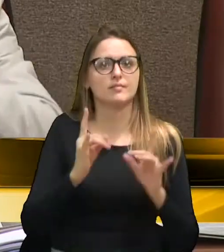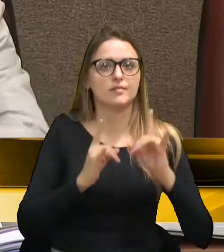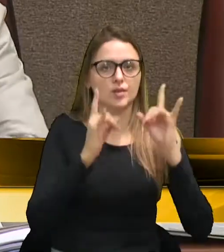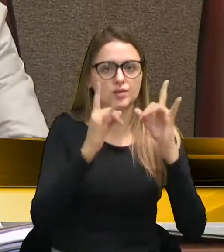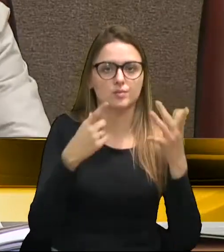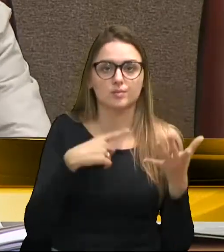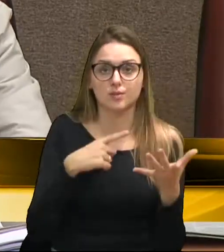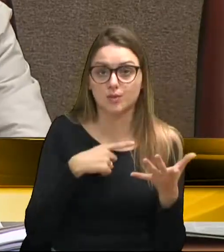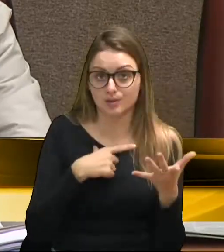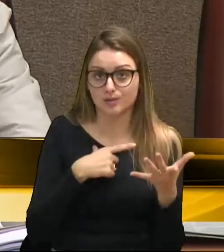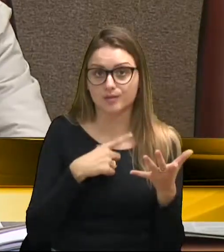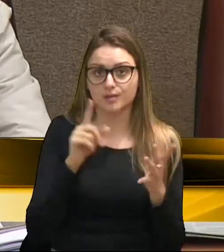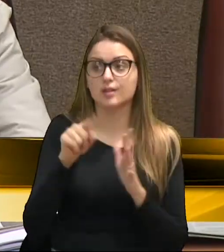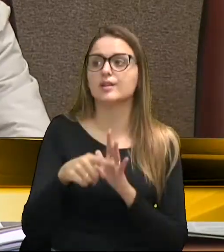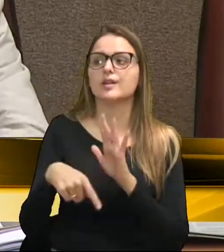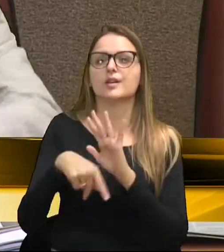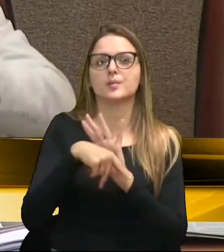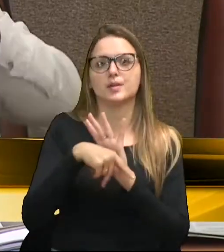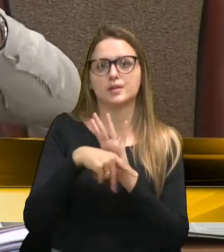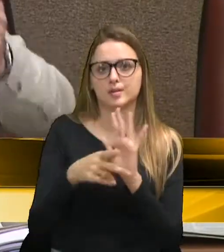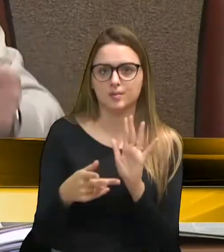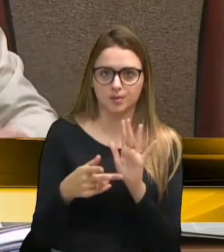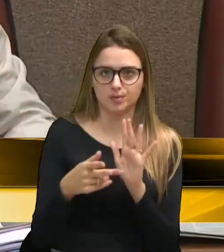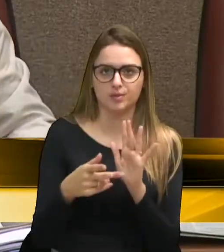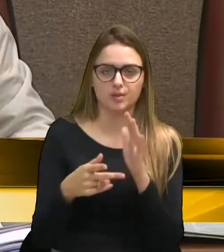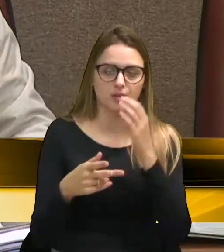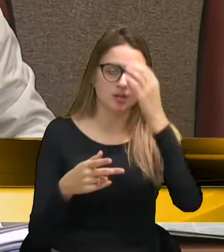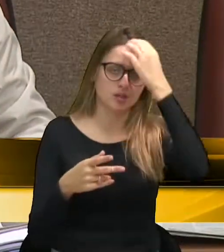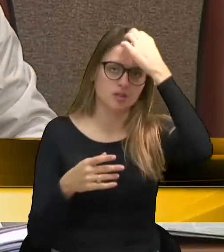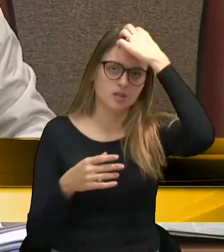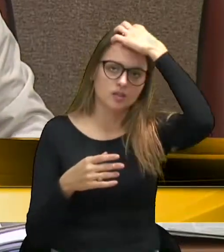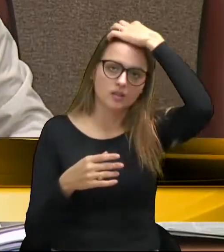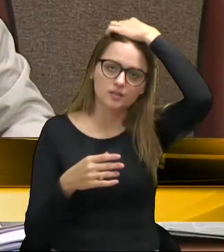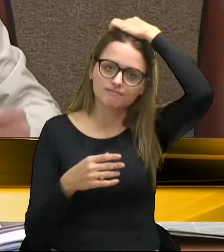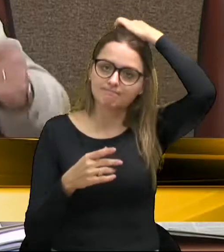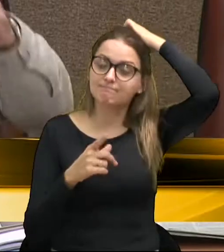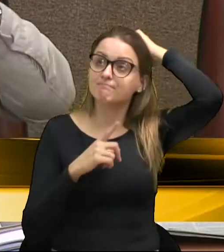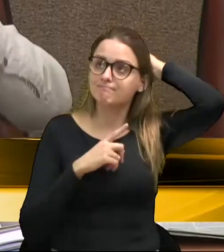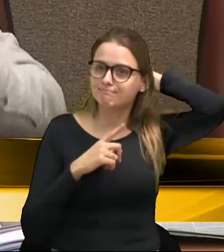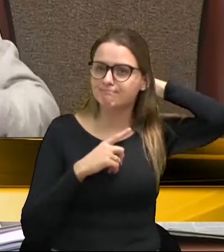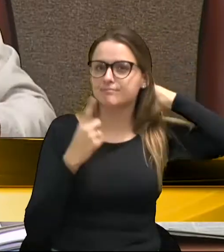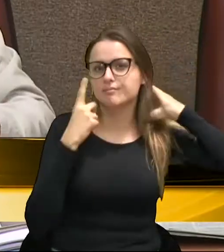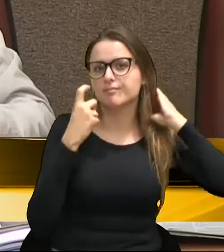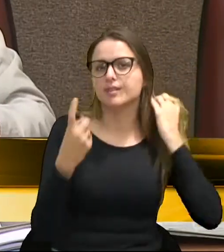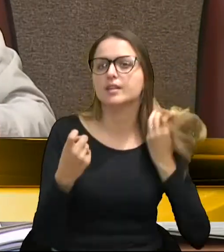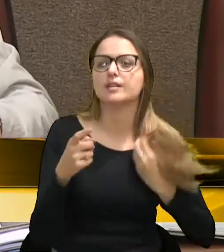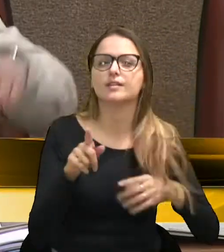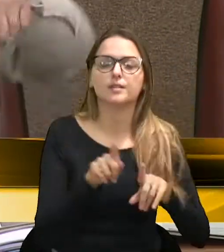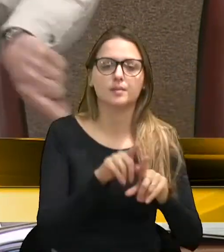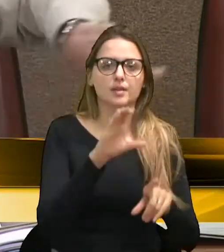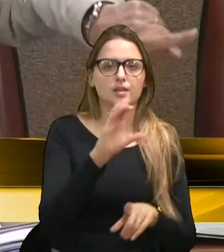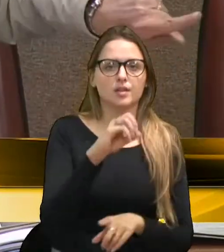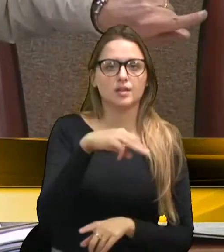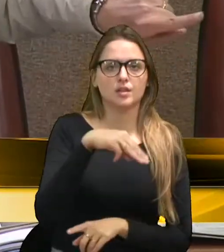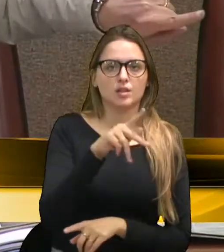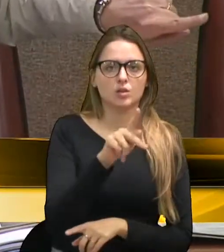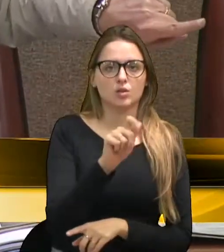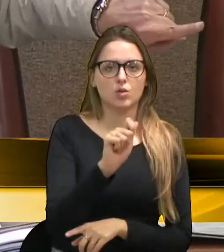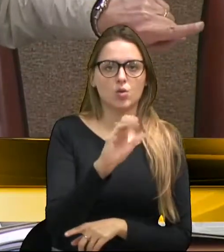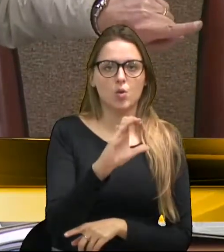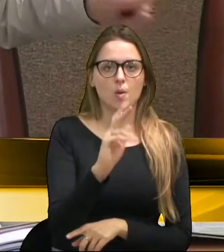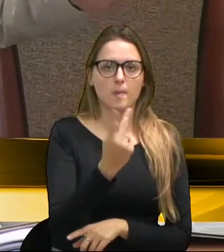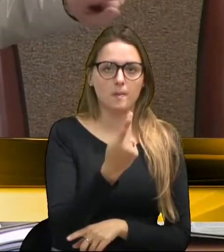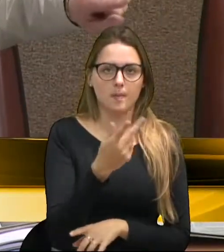estão tombados. E seria interessante, vereador Felipe, que o COMPAC, segundo aquele seu